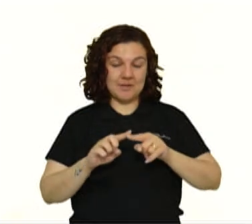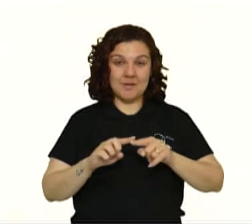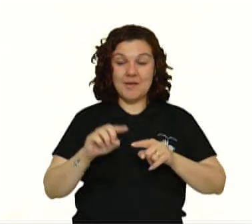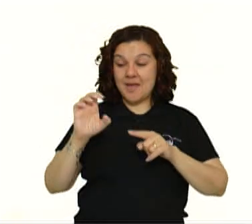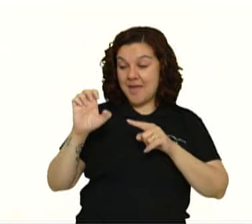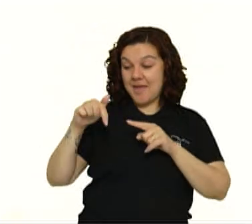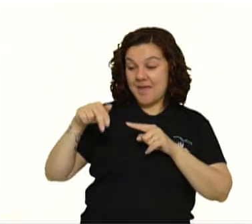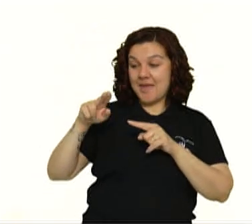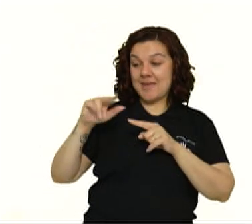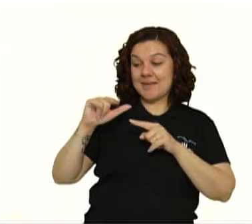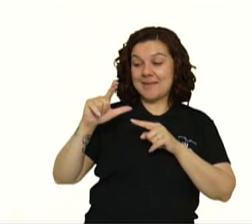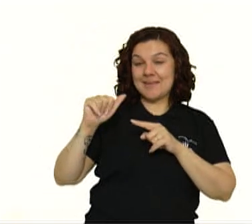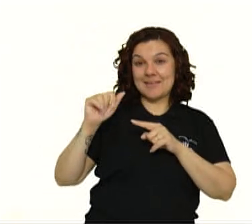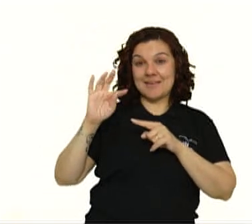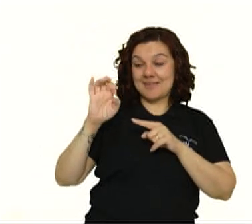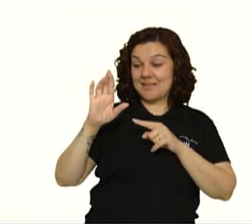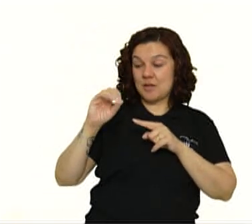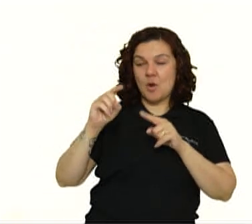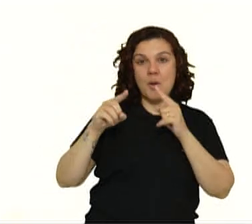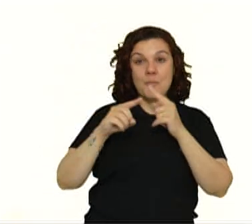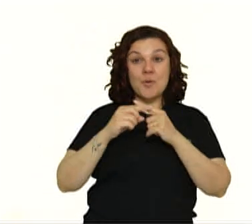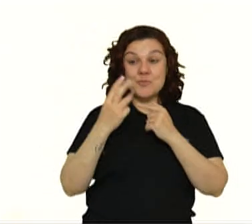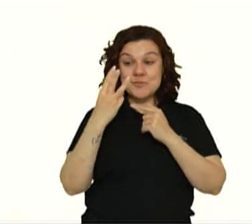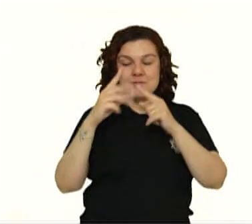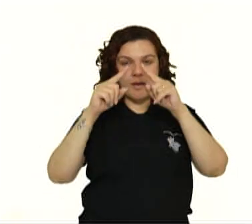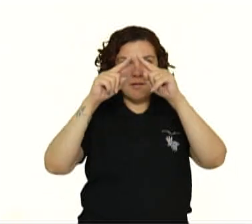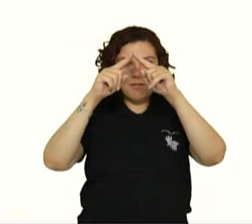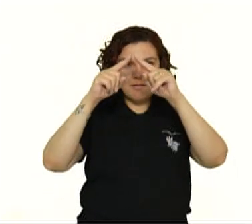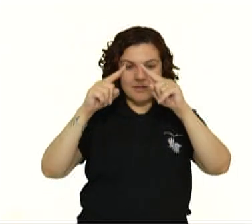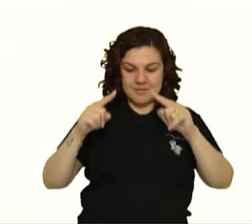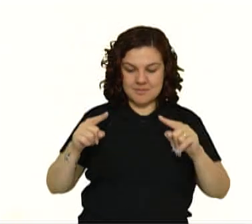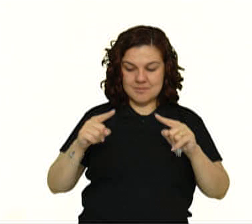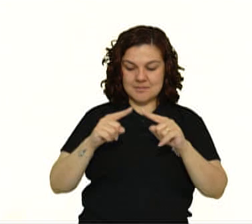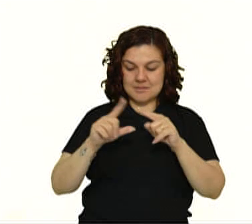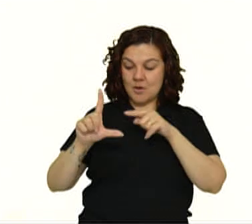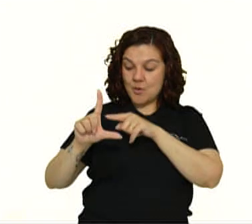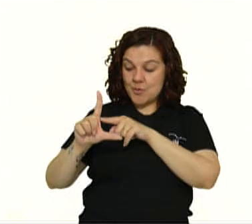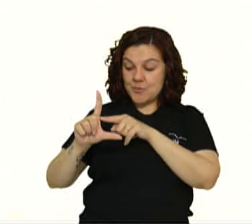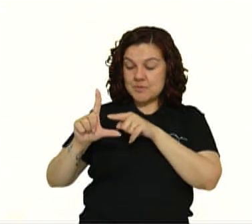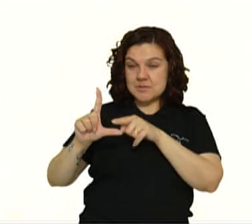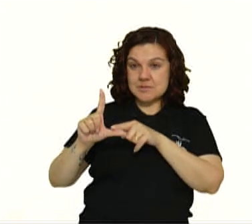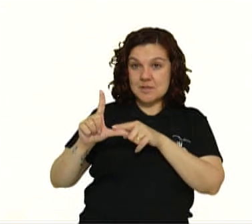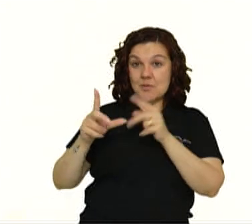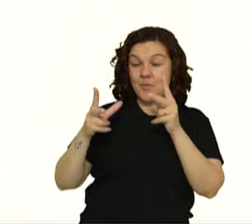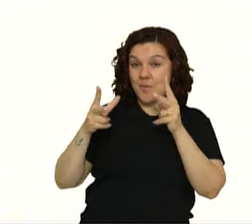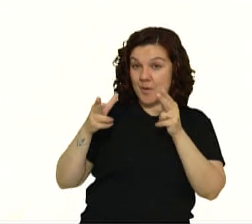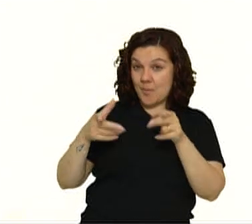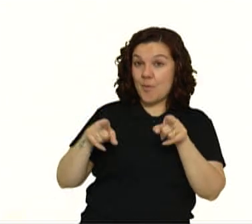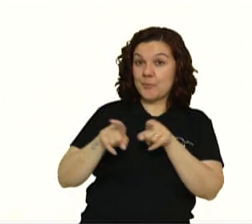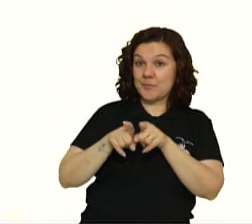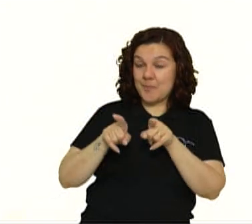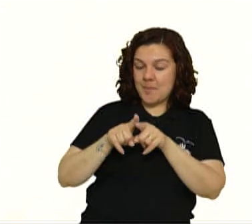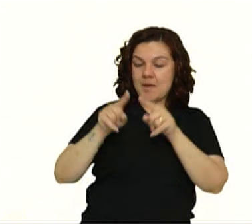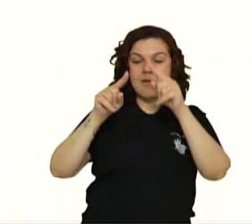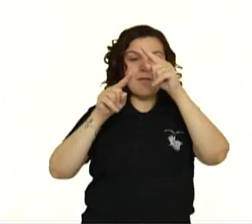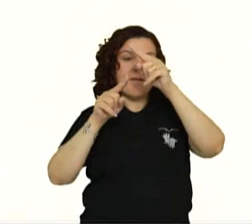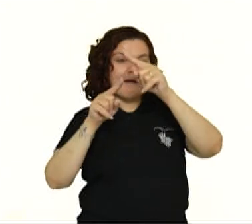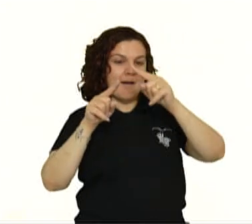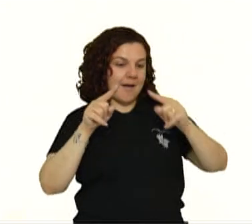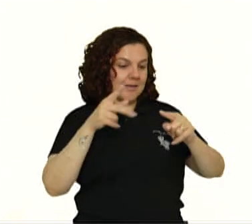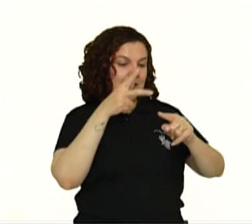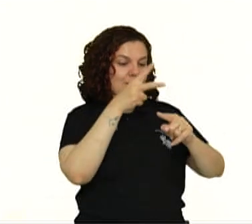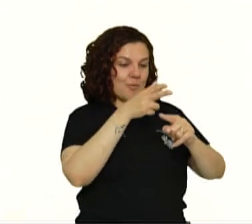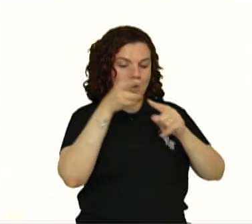nome porque as três medidas dos seus lados são iguais. Consequentemente,